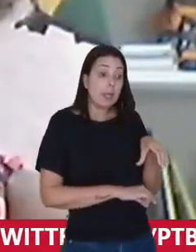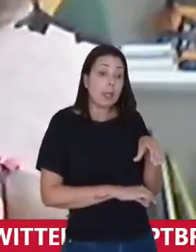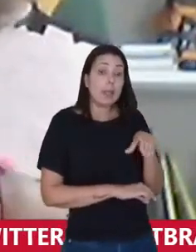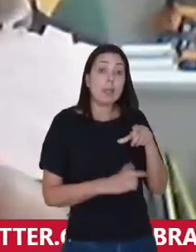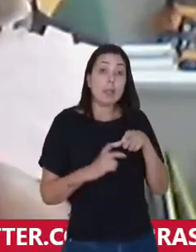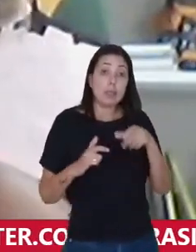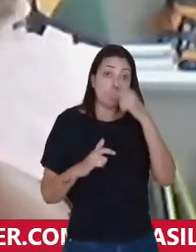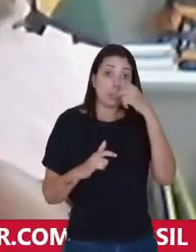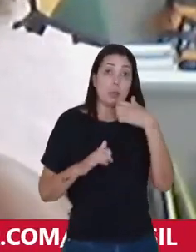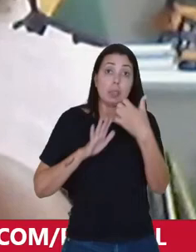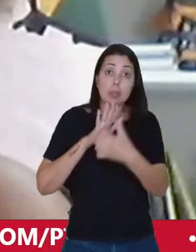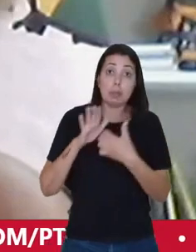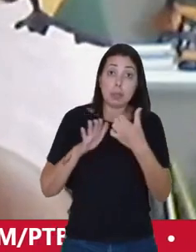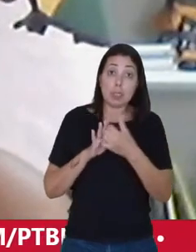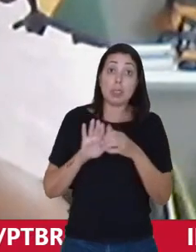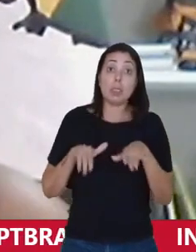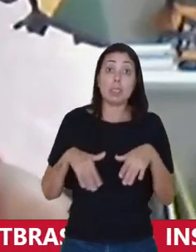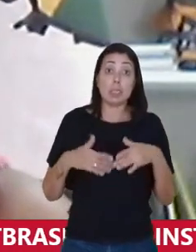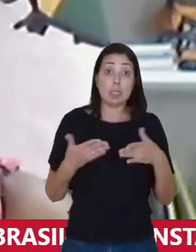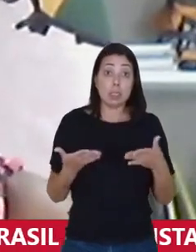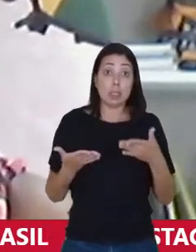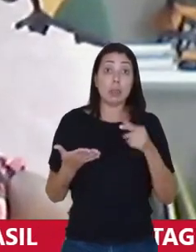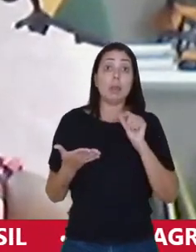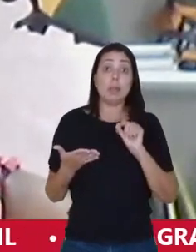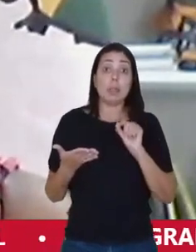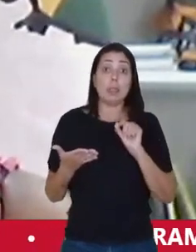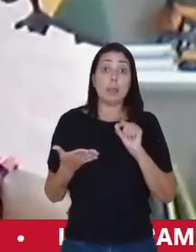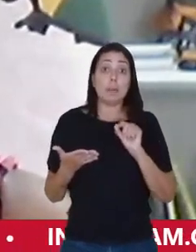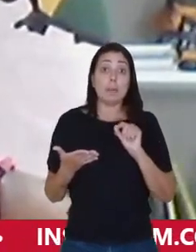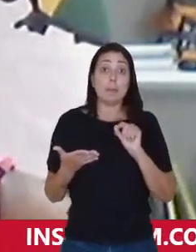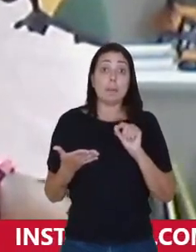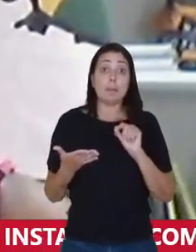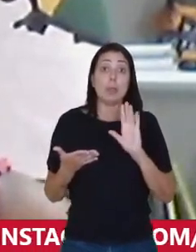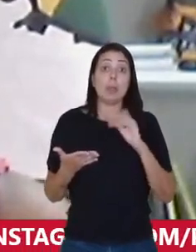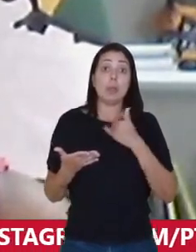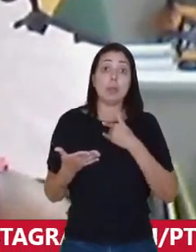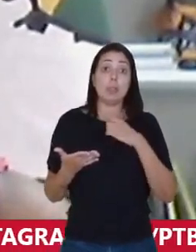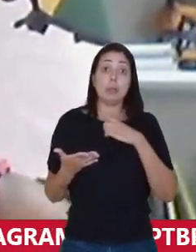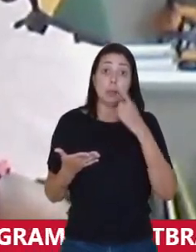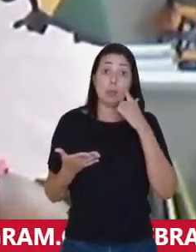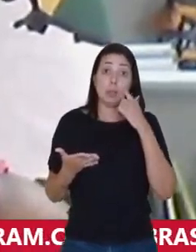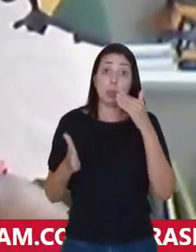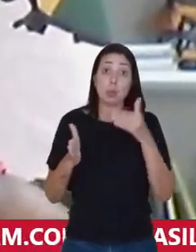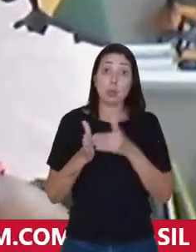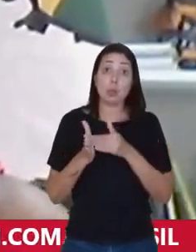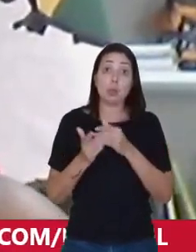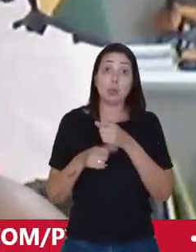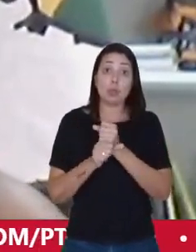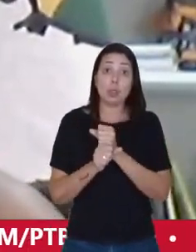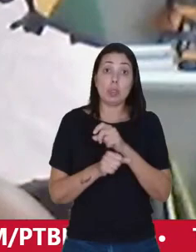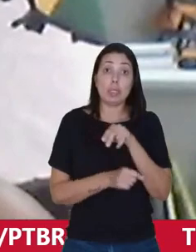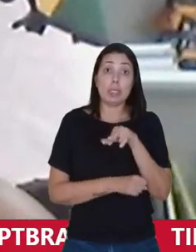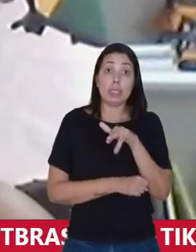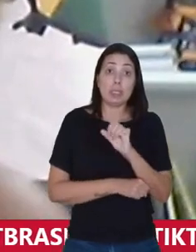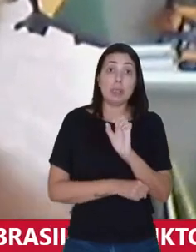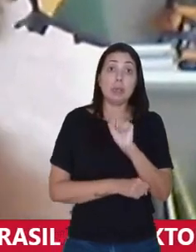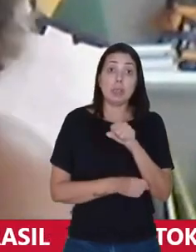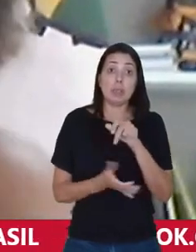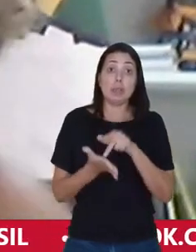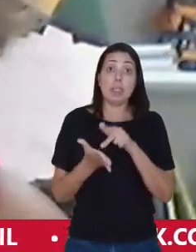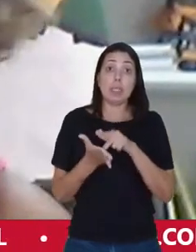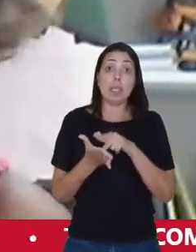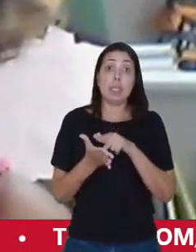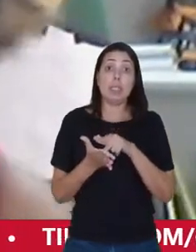grandes empreendimentos. Então, e o que a gente tem visto nos últimos tempos, Nilma, é exatamente